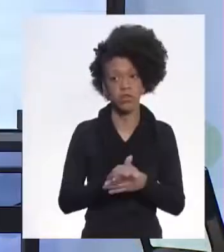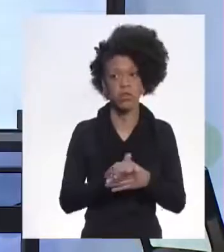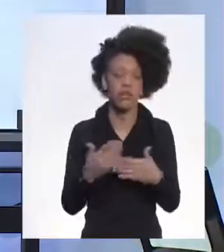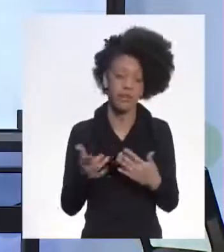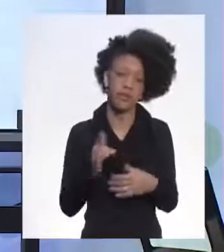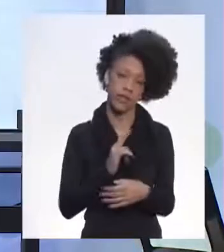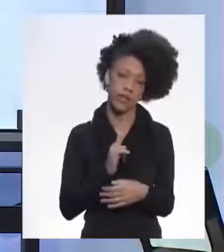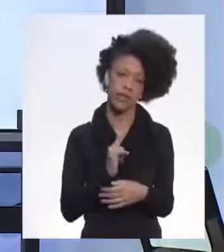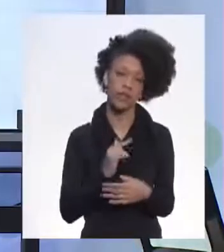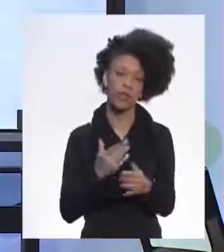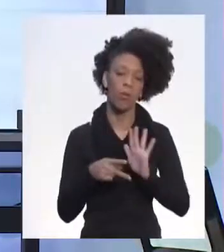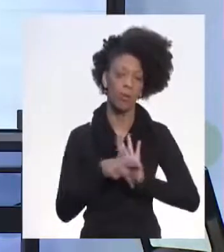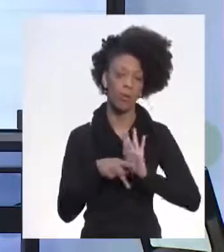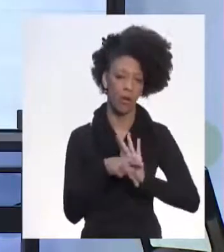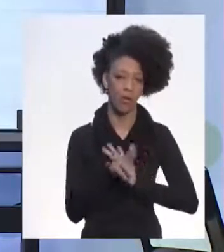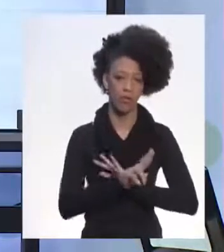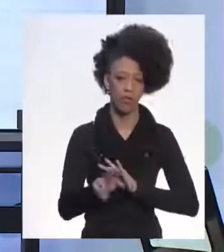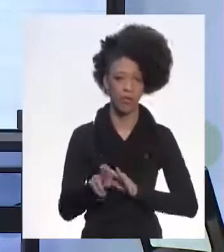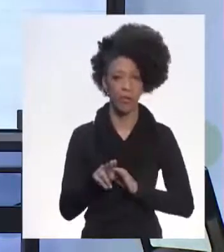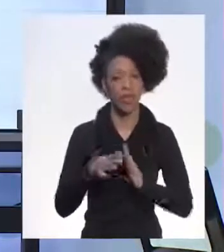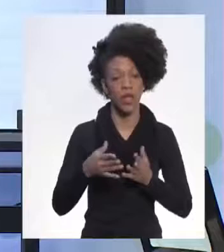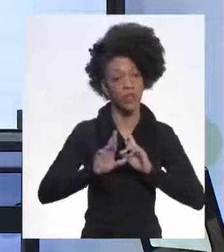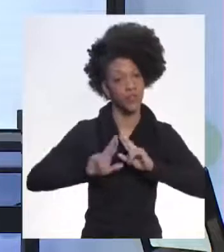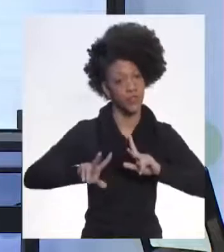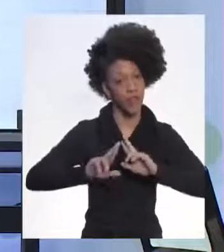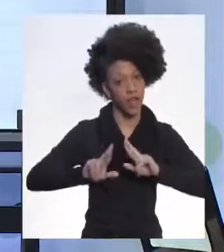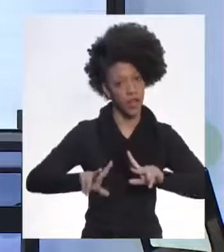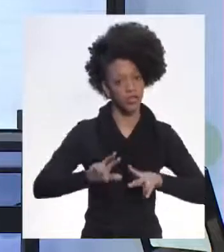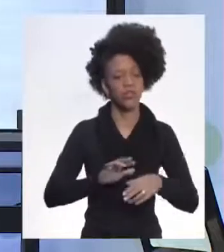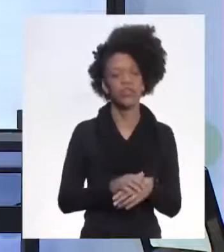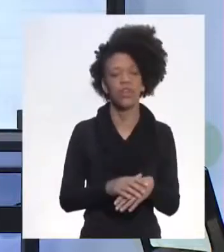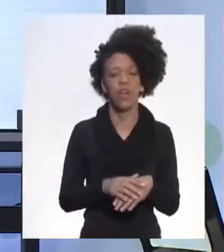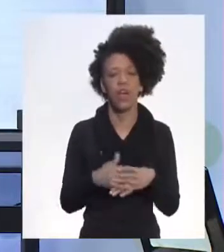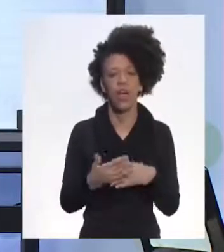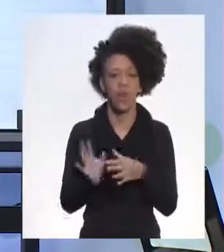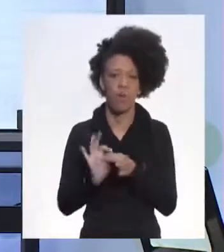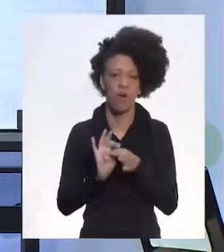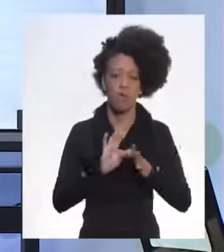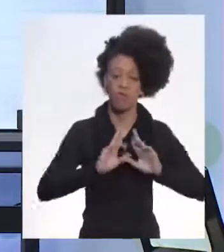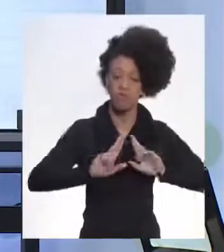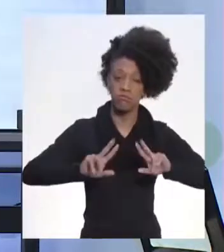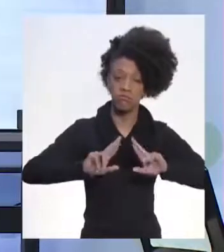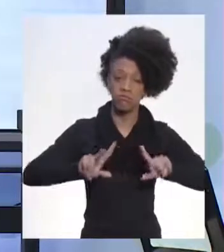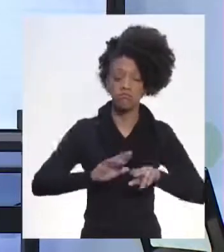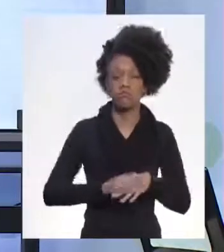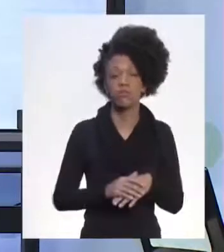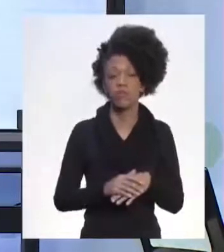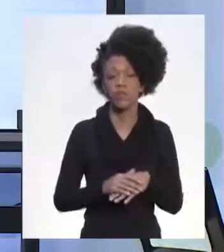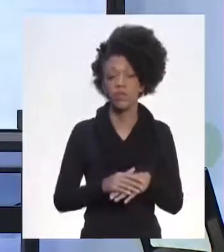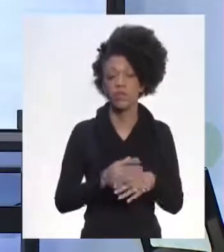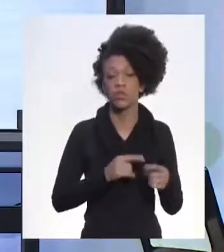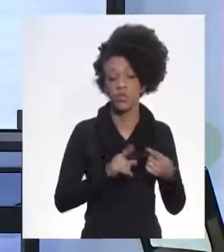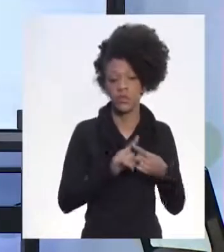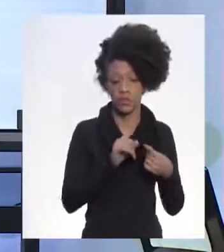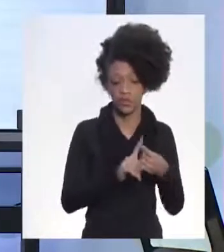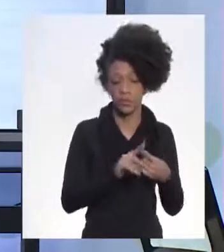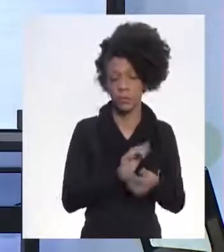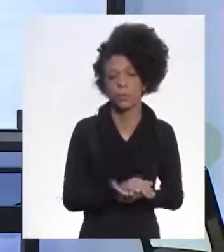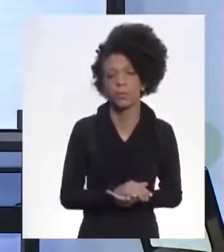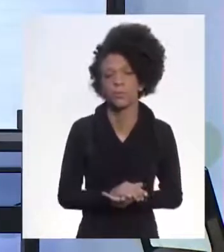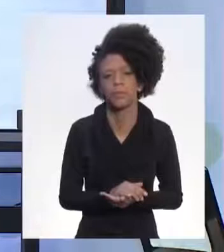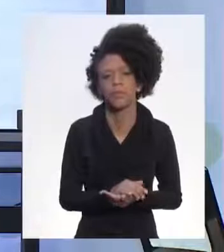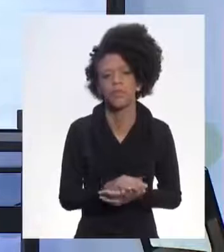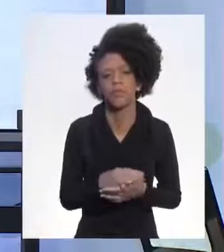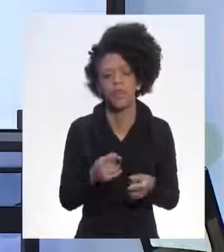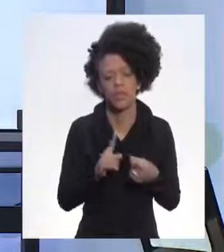aí, como o próprio nome já diz, ele é inverso, né? Ele tem uma relação oposta aí do diretamente proporcional.